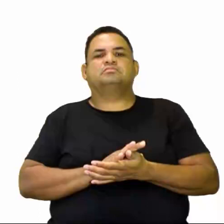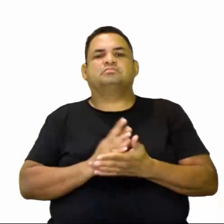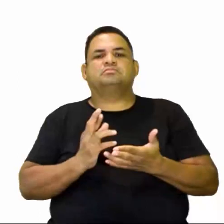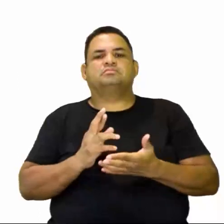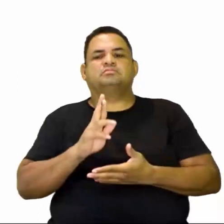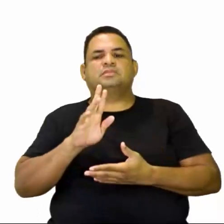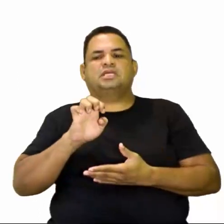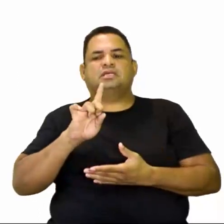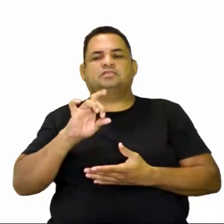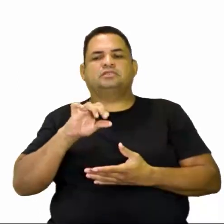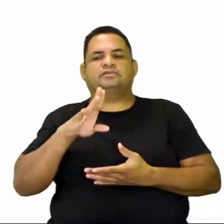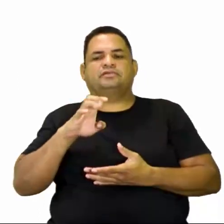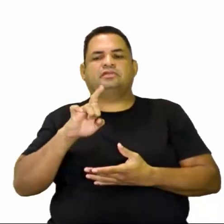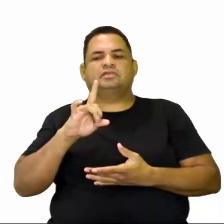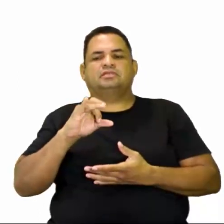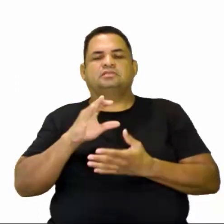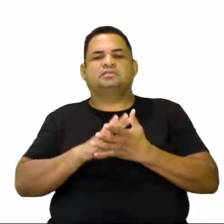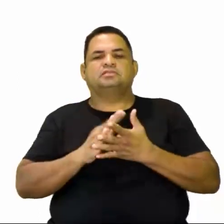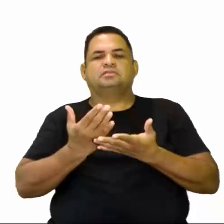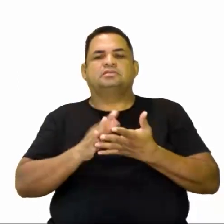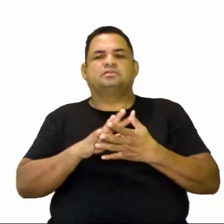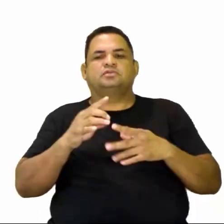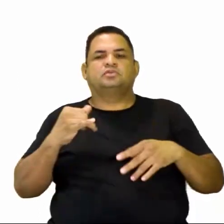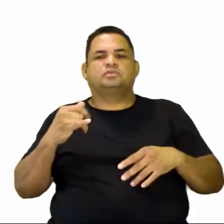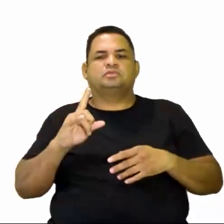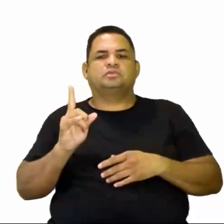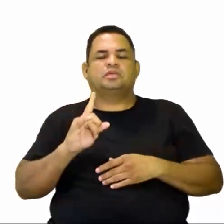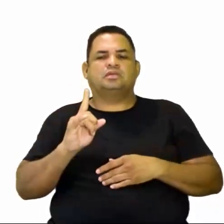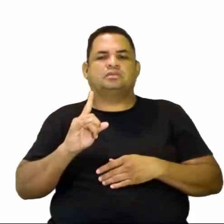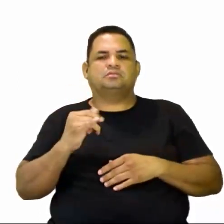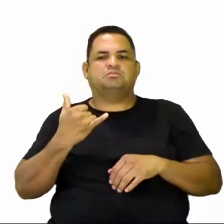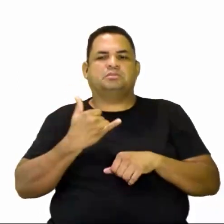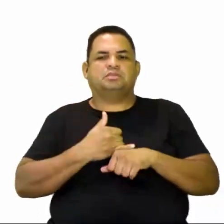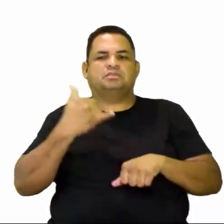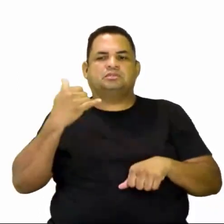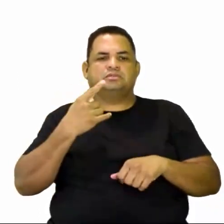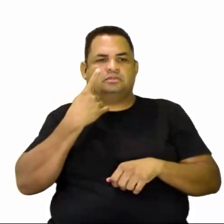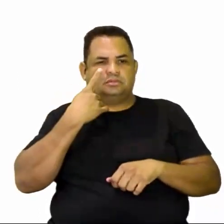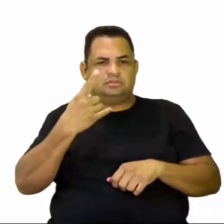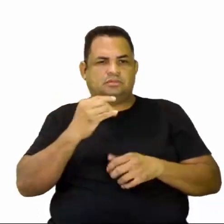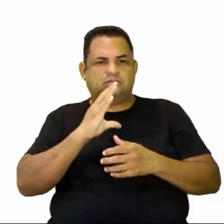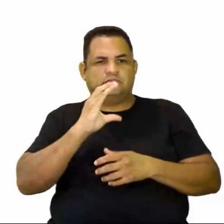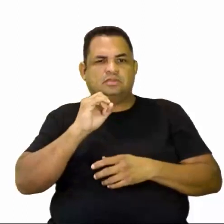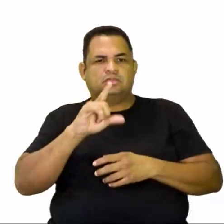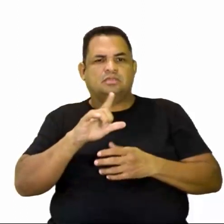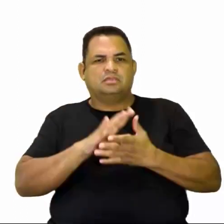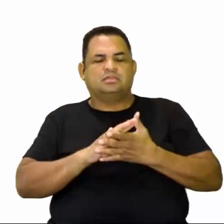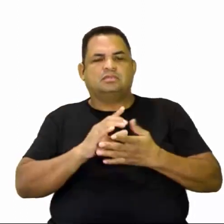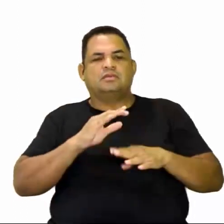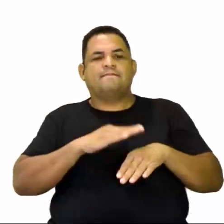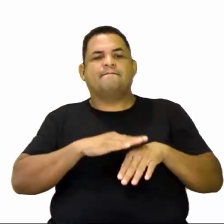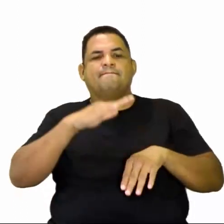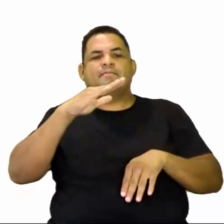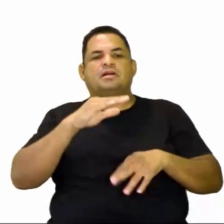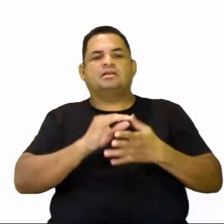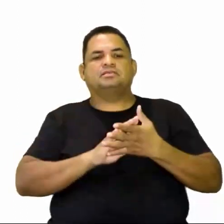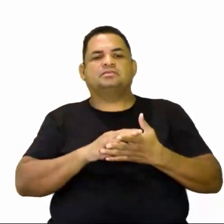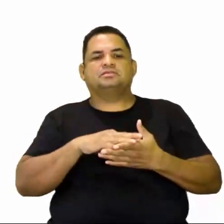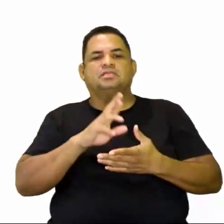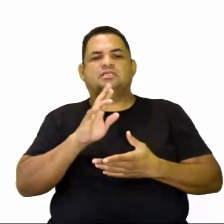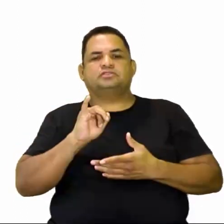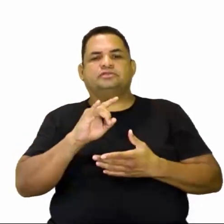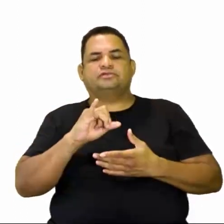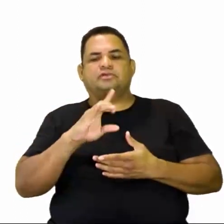de reatividade dos metais, notamos que o cloro é mais reativo que o